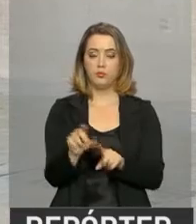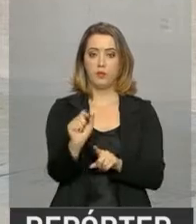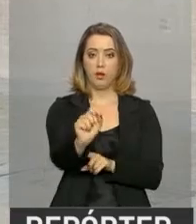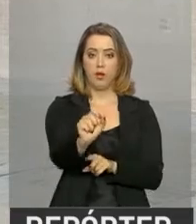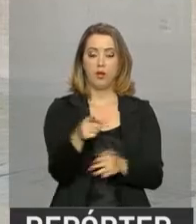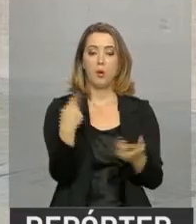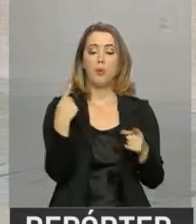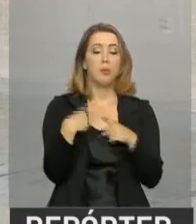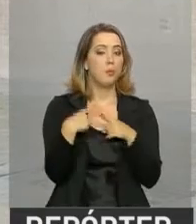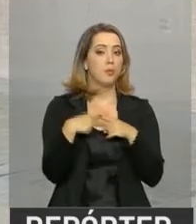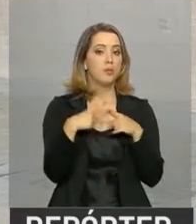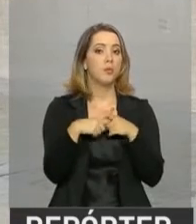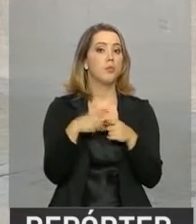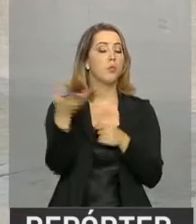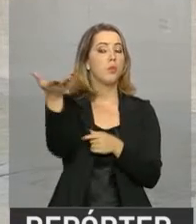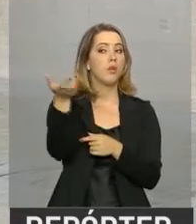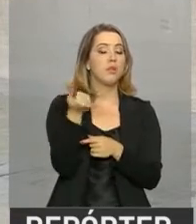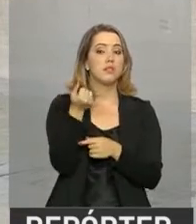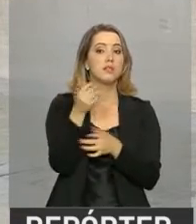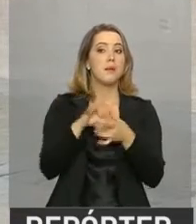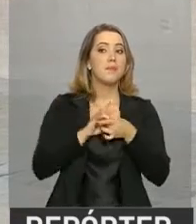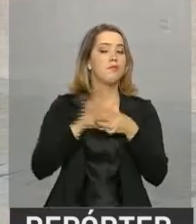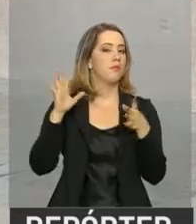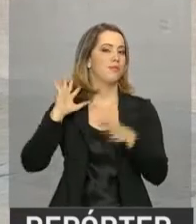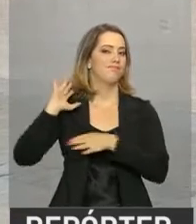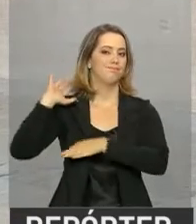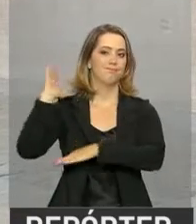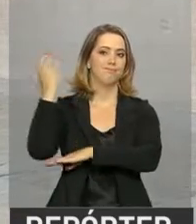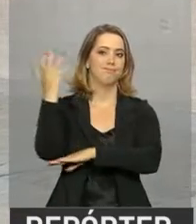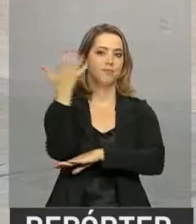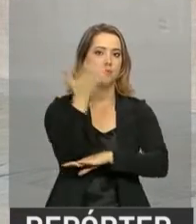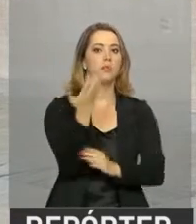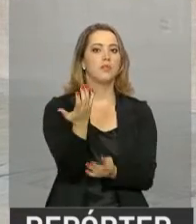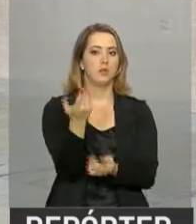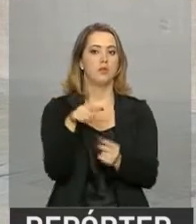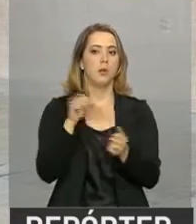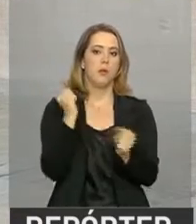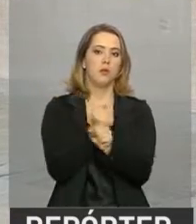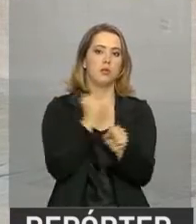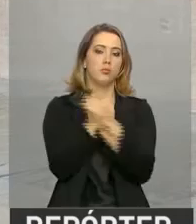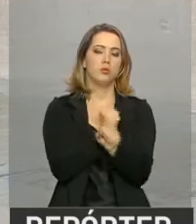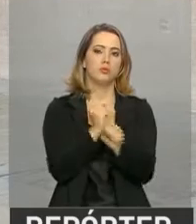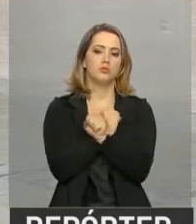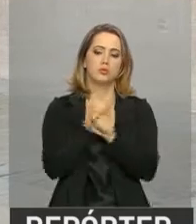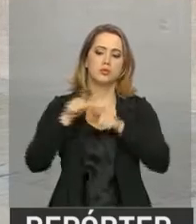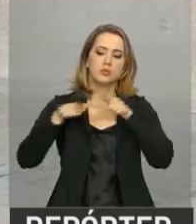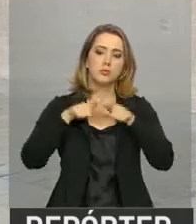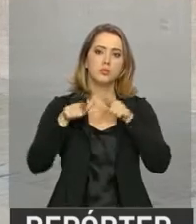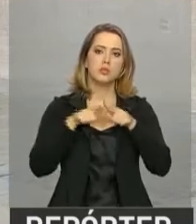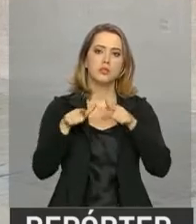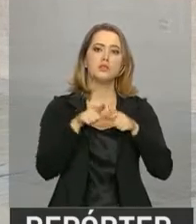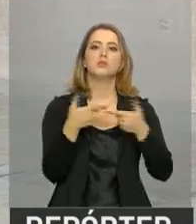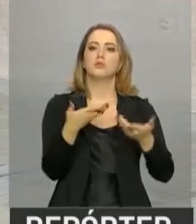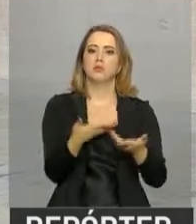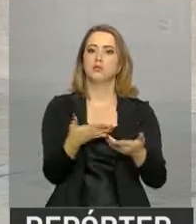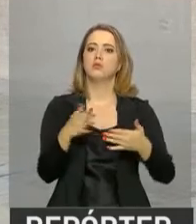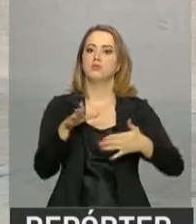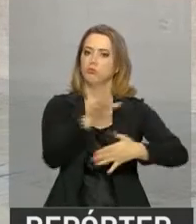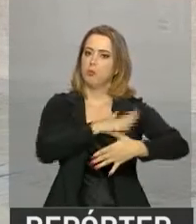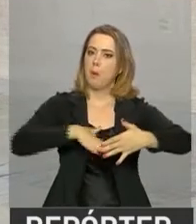isso porque elas recebem licenças ambientais para a construção e operação das barragens a